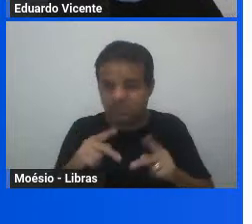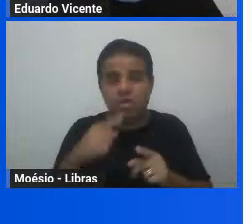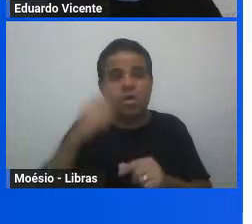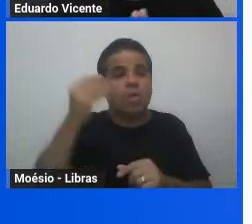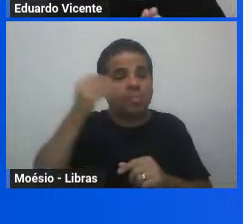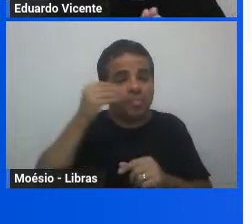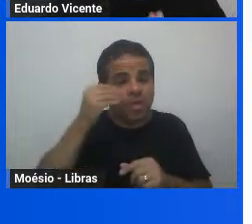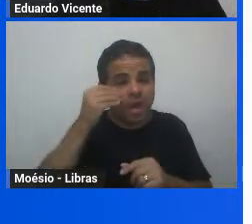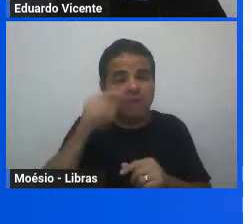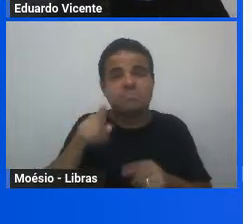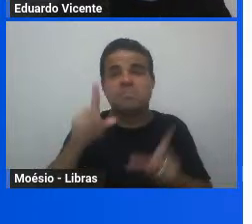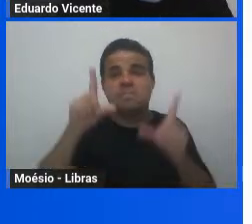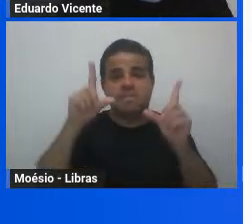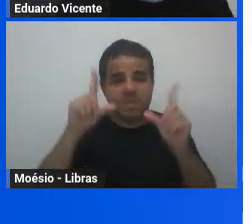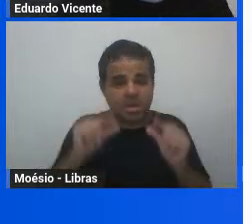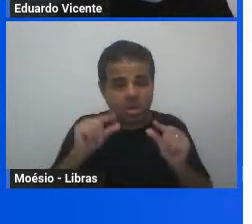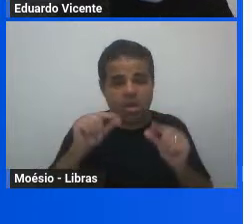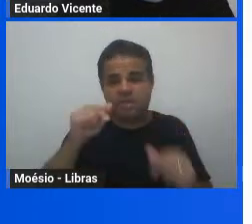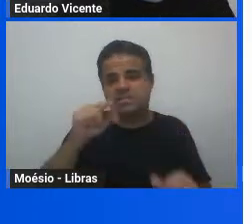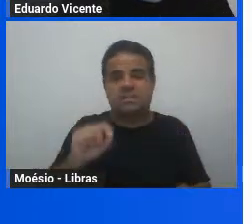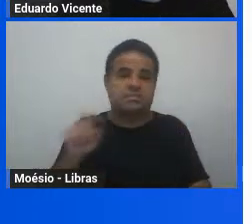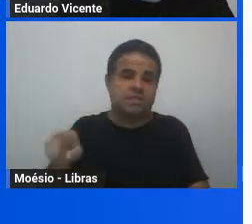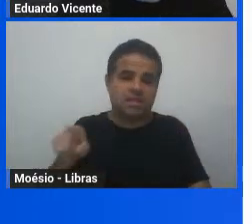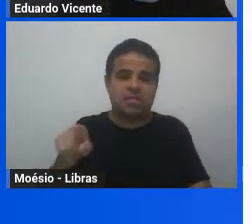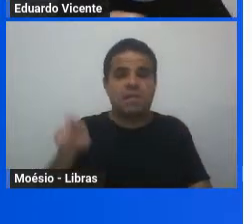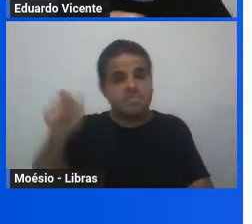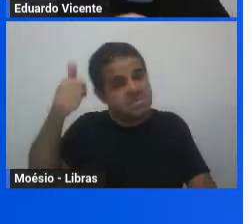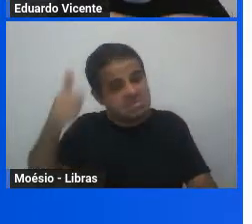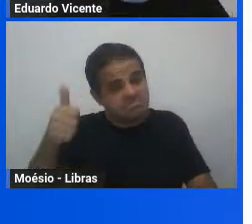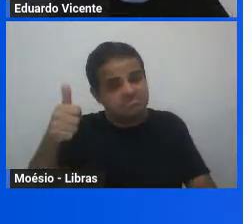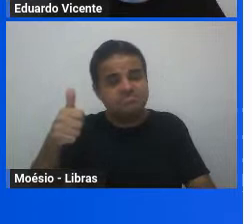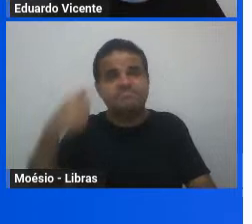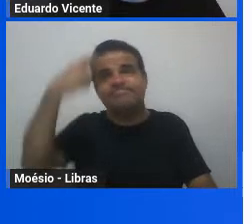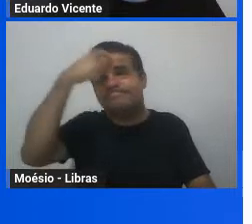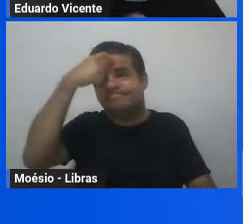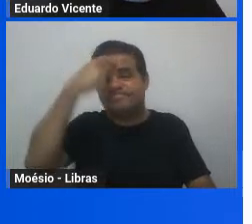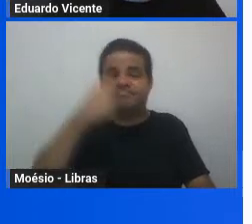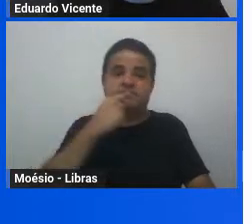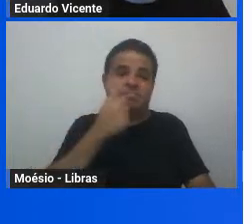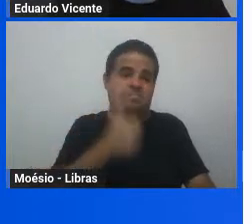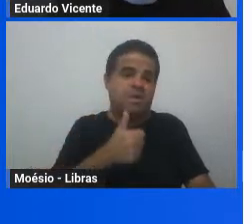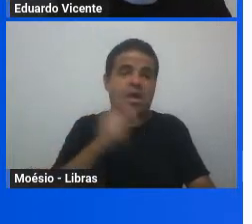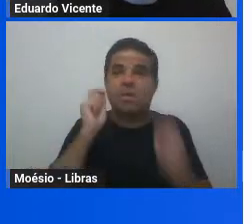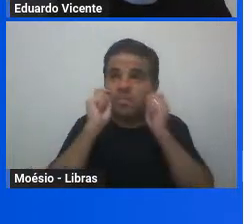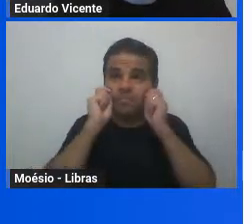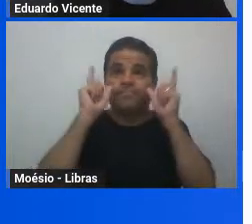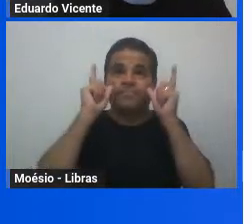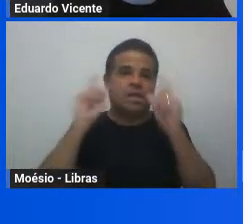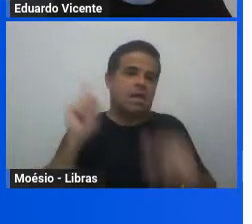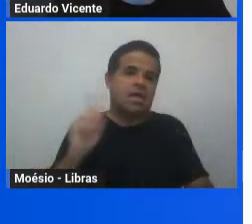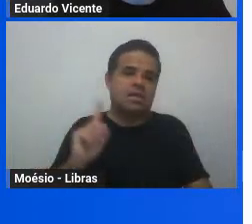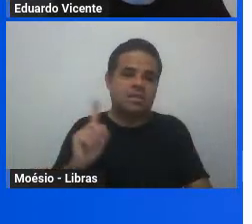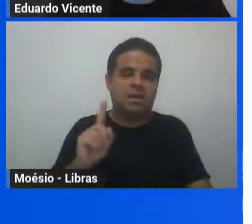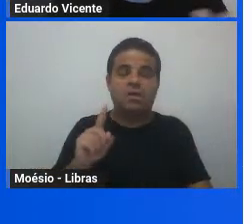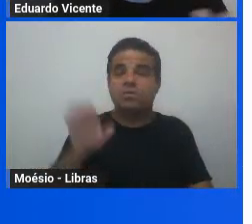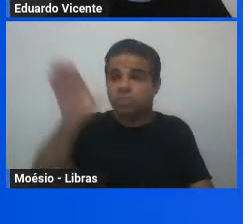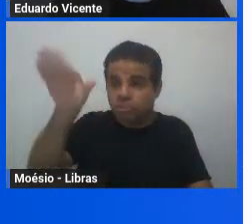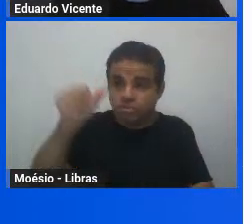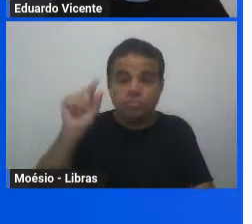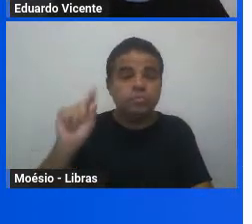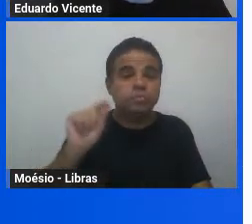glicêmico deu menor que 70, mas ele está inconsciente, ele não acorda, que nós chamamos então